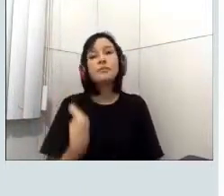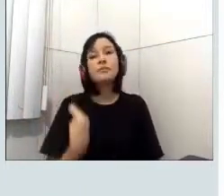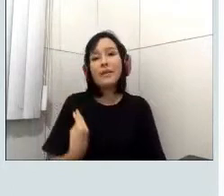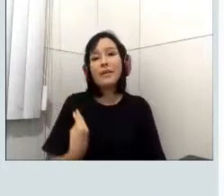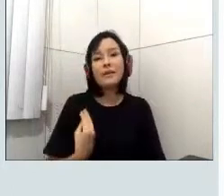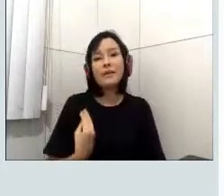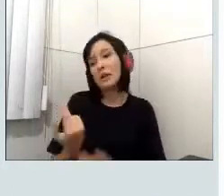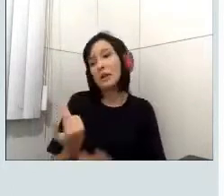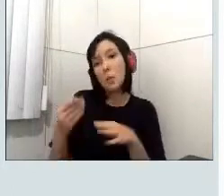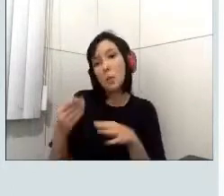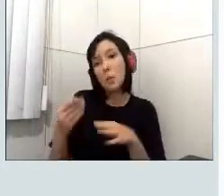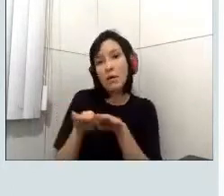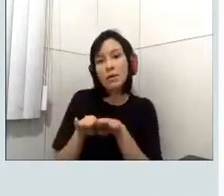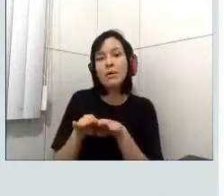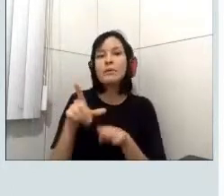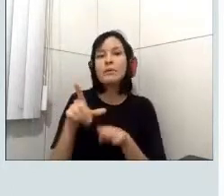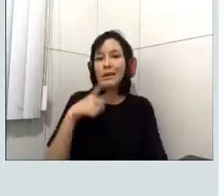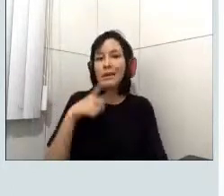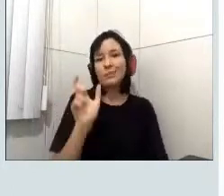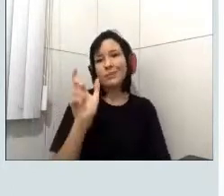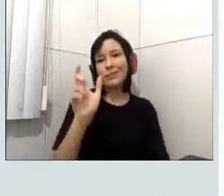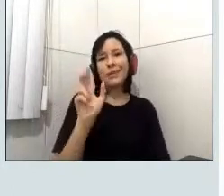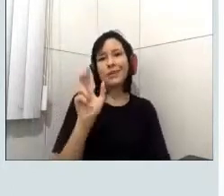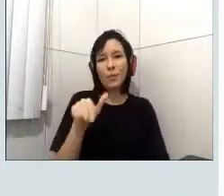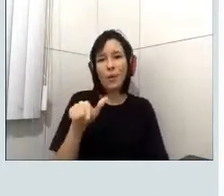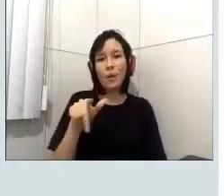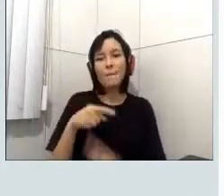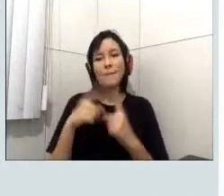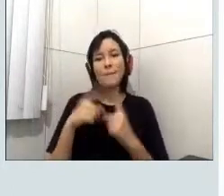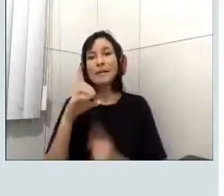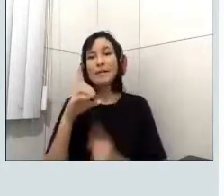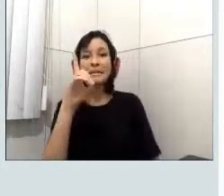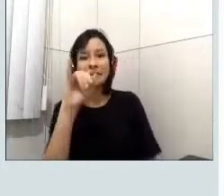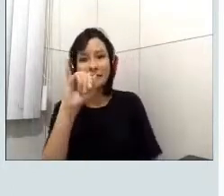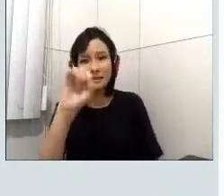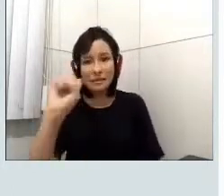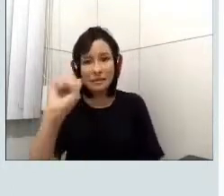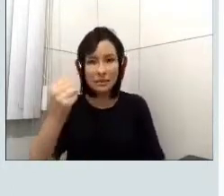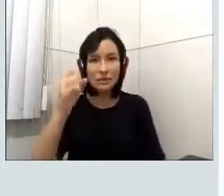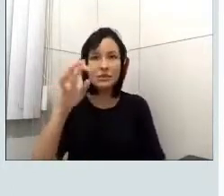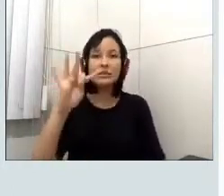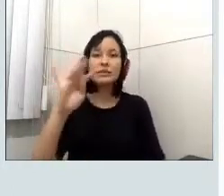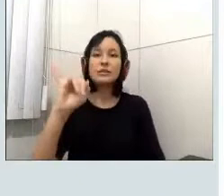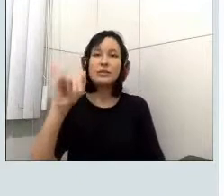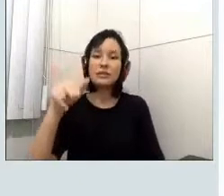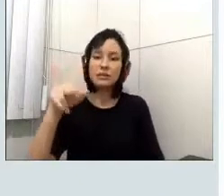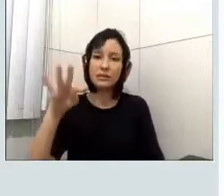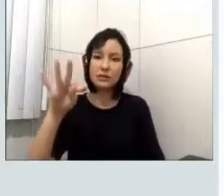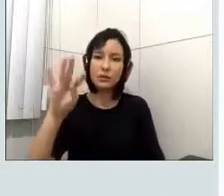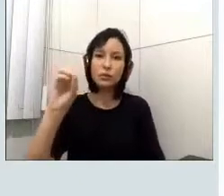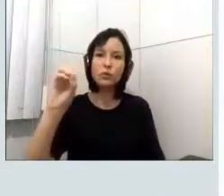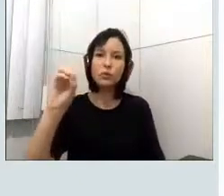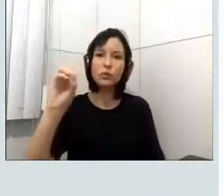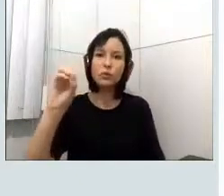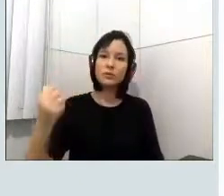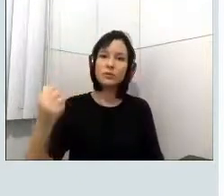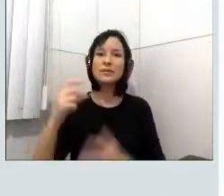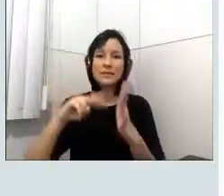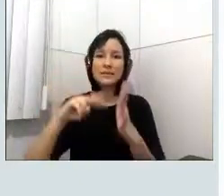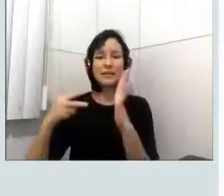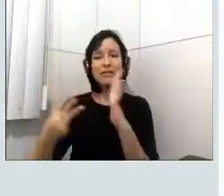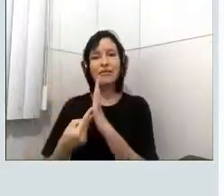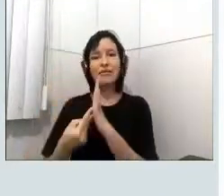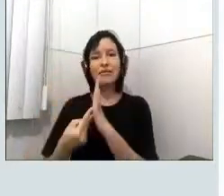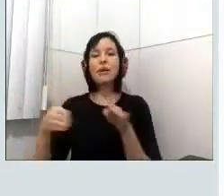igual, seria igual. Mas pontos distintos, vocês vão analisar isso, prestem bem atenção, porque essa parte eu coloquei